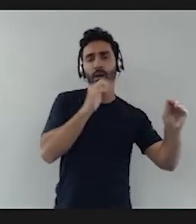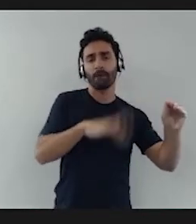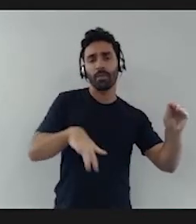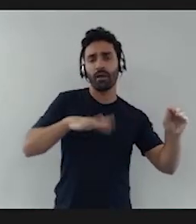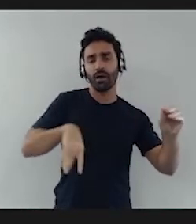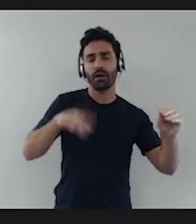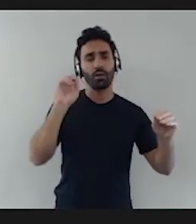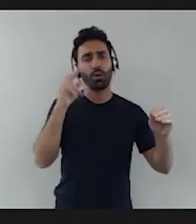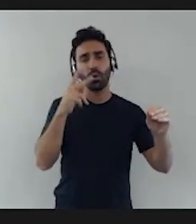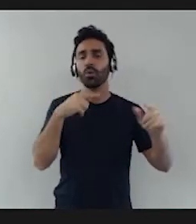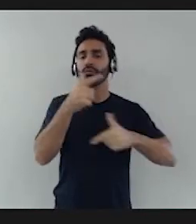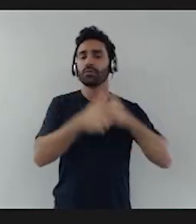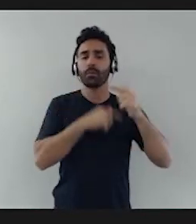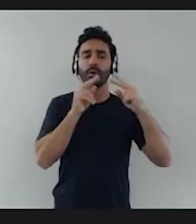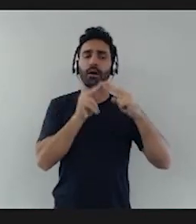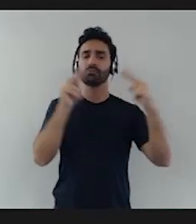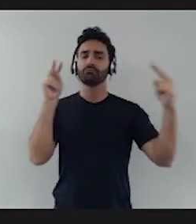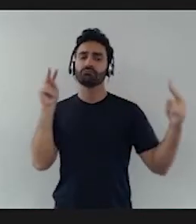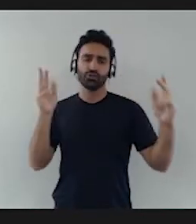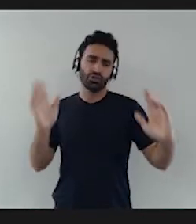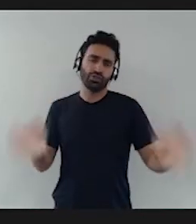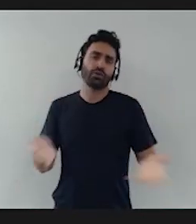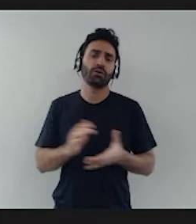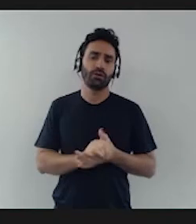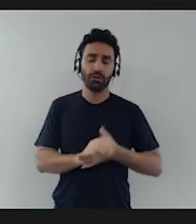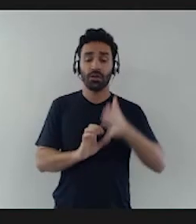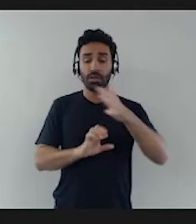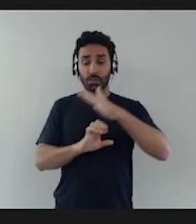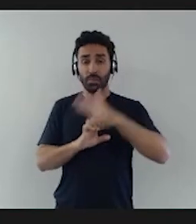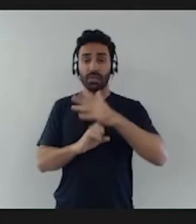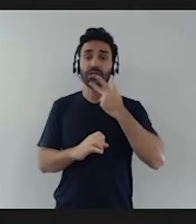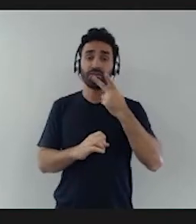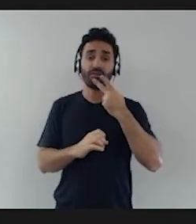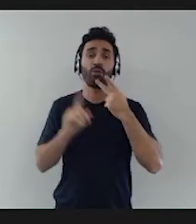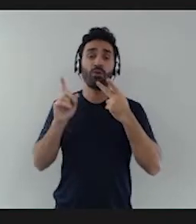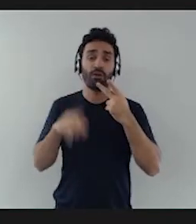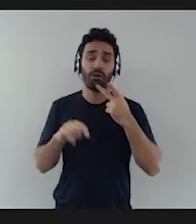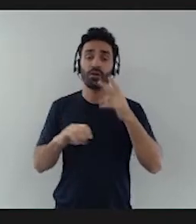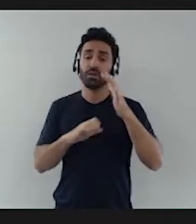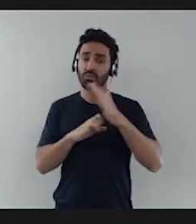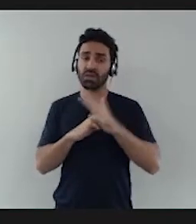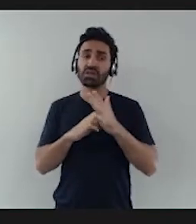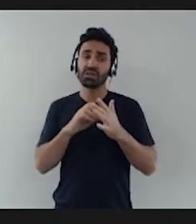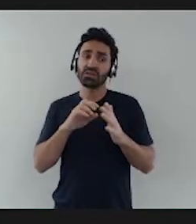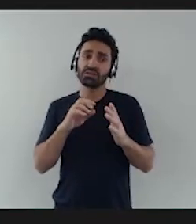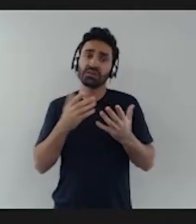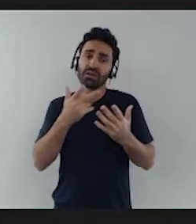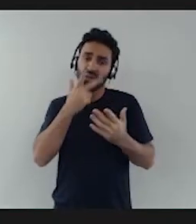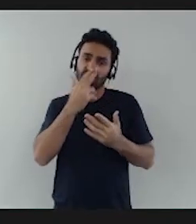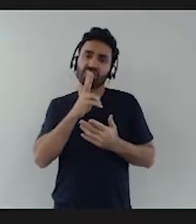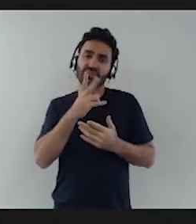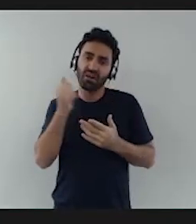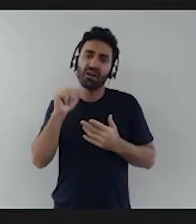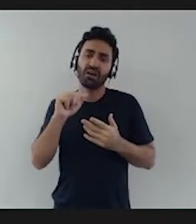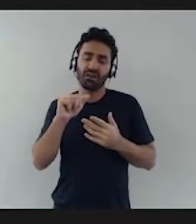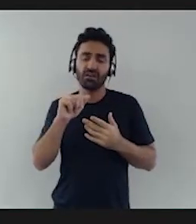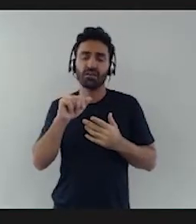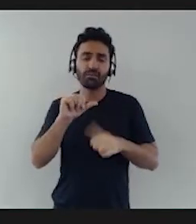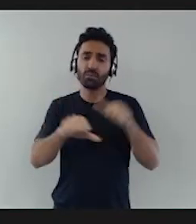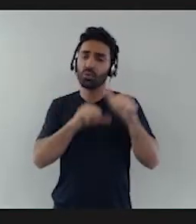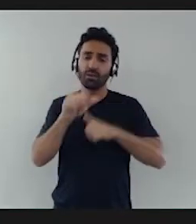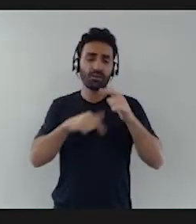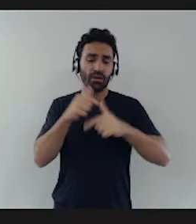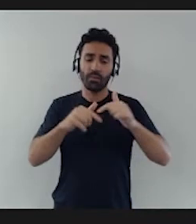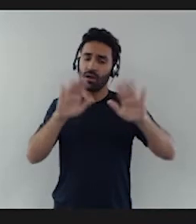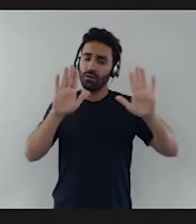home office, as empresas já anunciando que o home office é uma tendência que chegou e que vai ficar. Então, a maioria